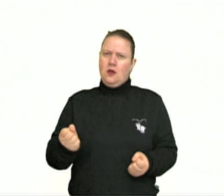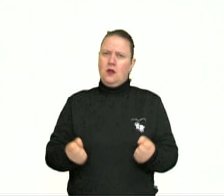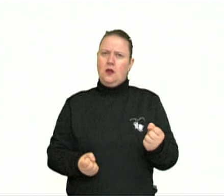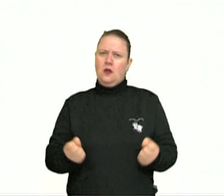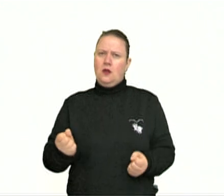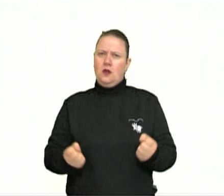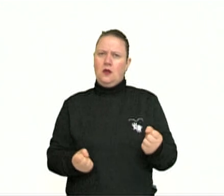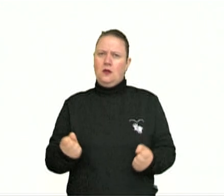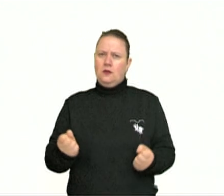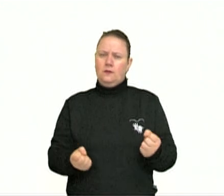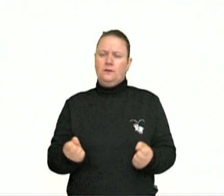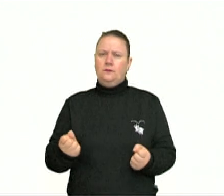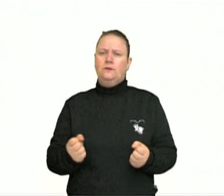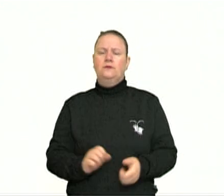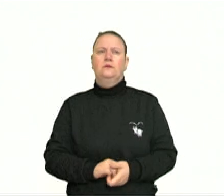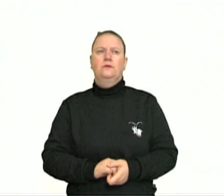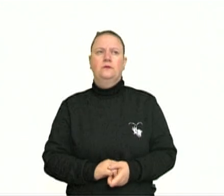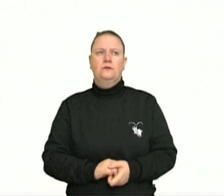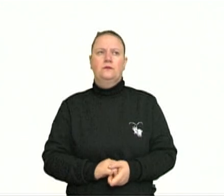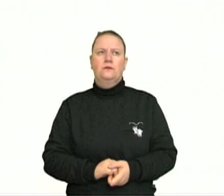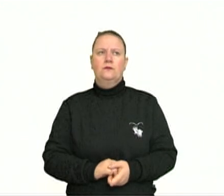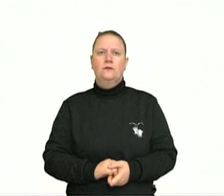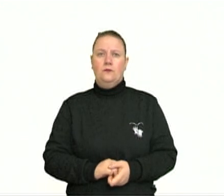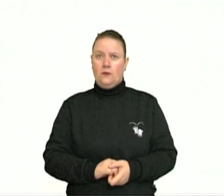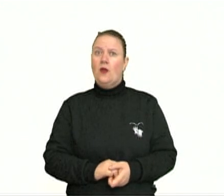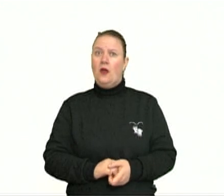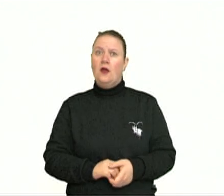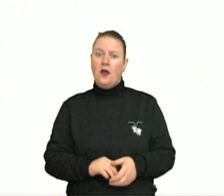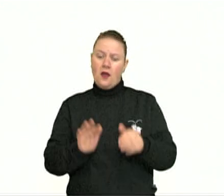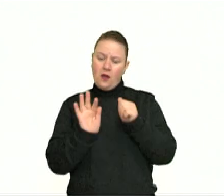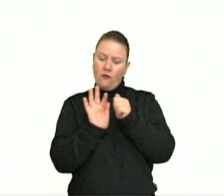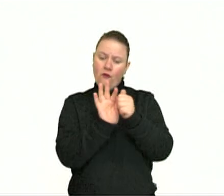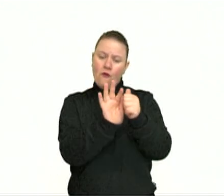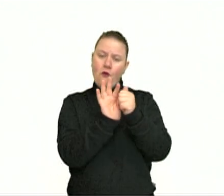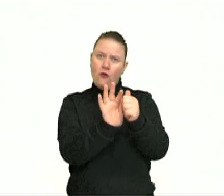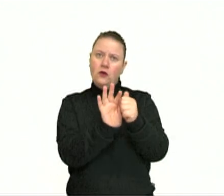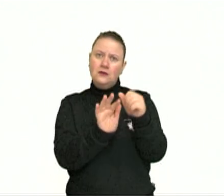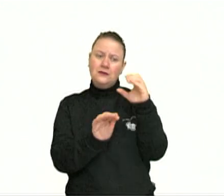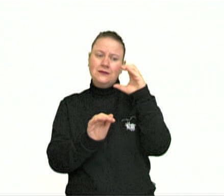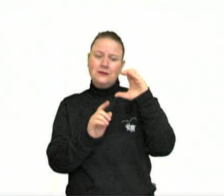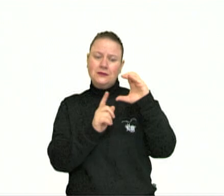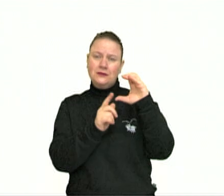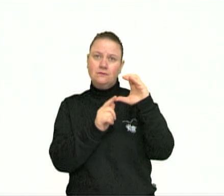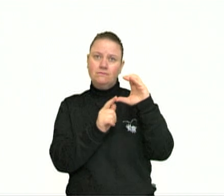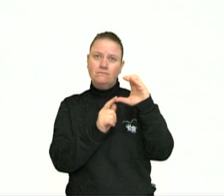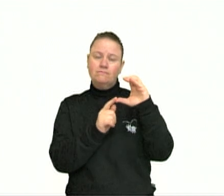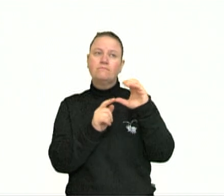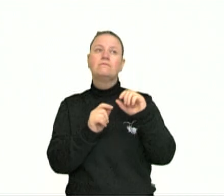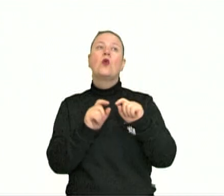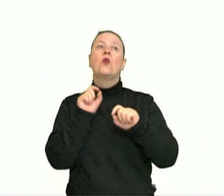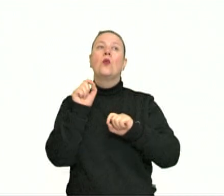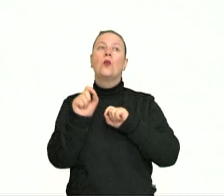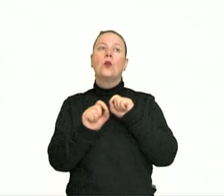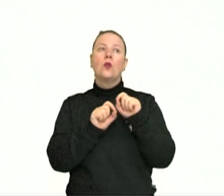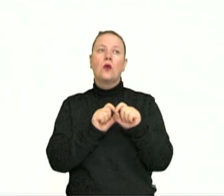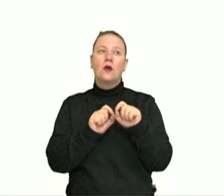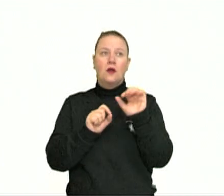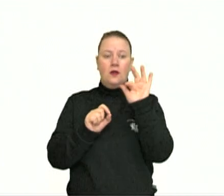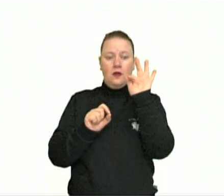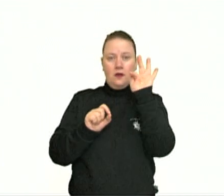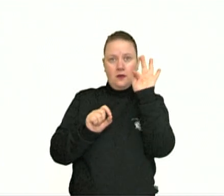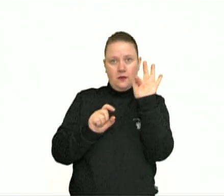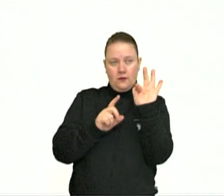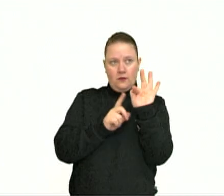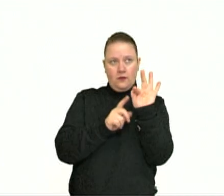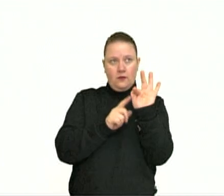analisar, é justamente a força centrípeta, que nesse caso seria a força, né, entre